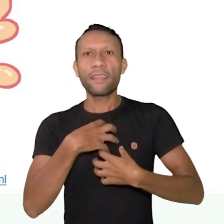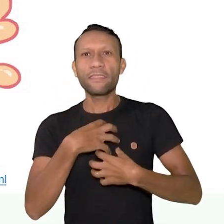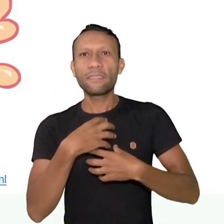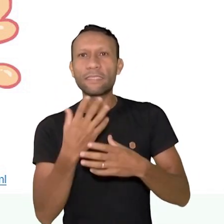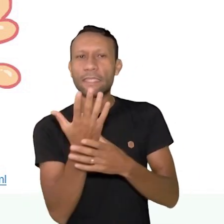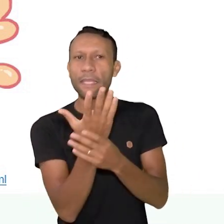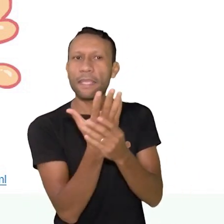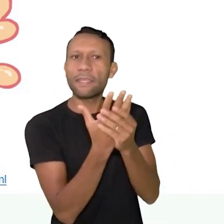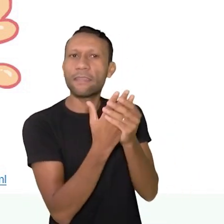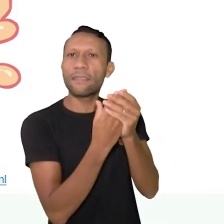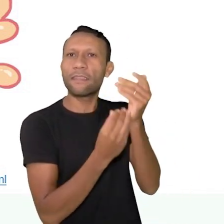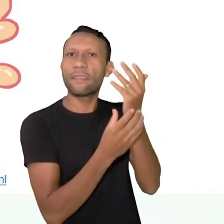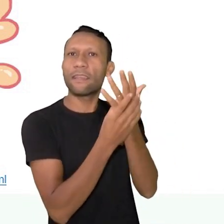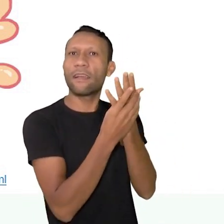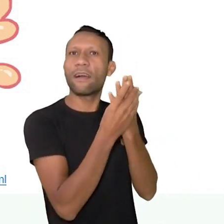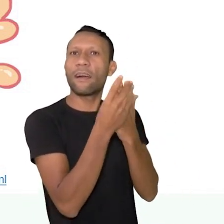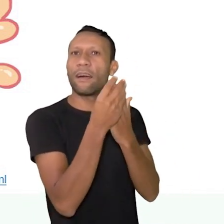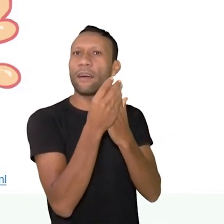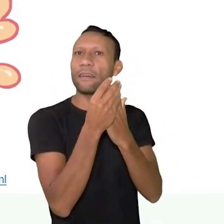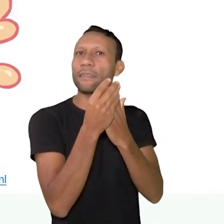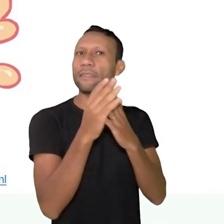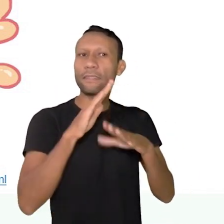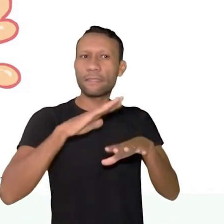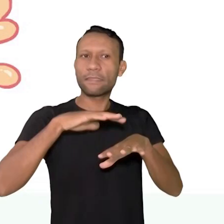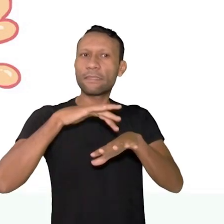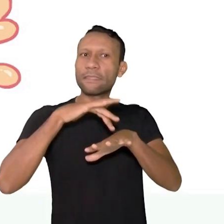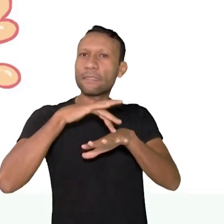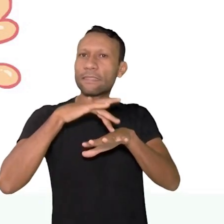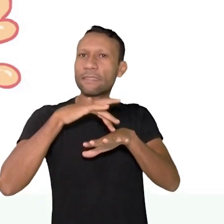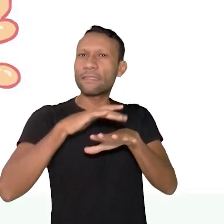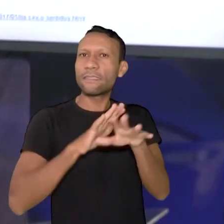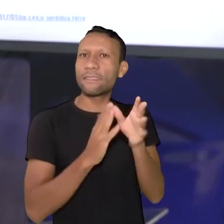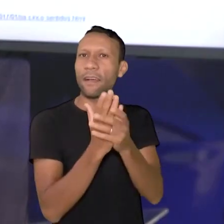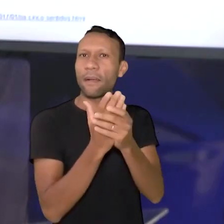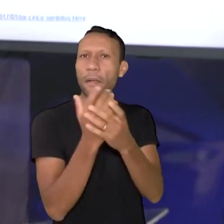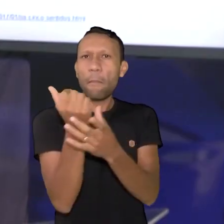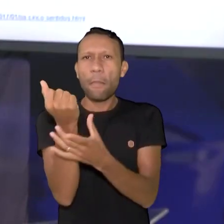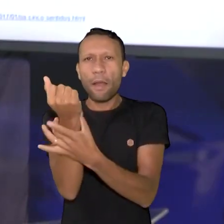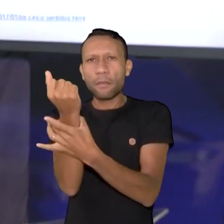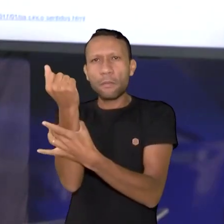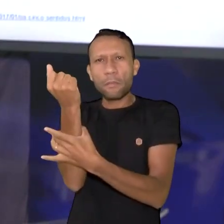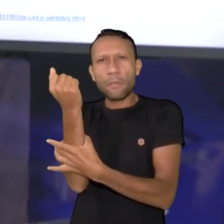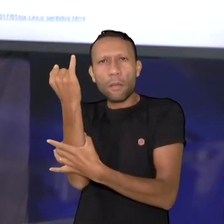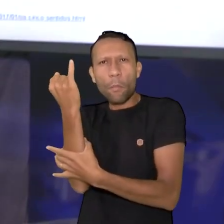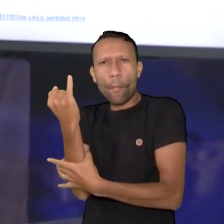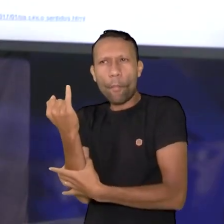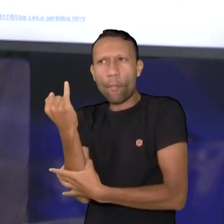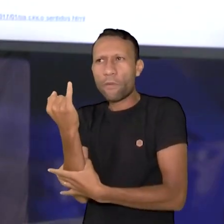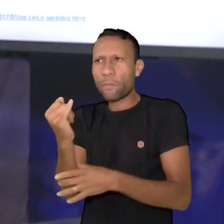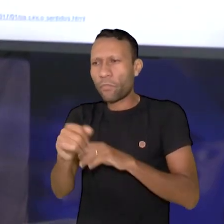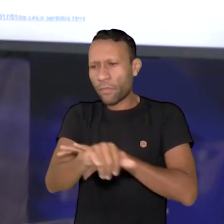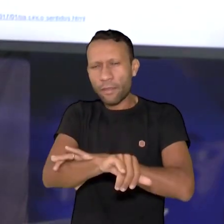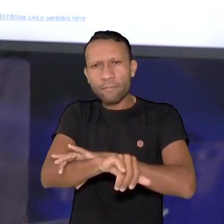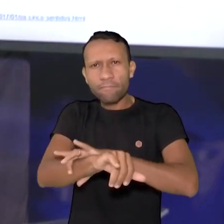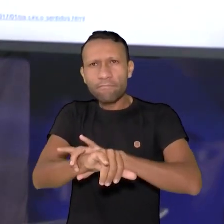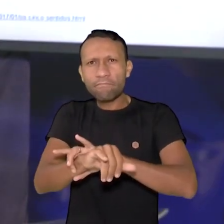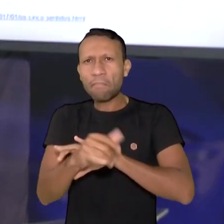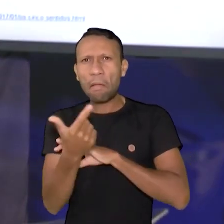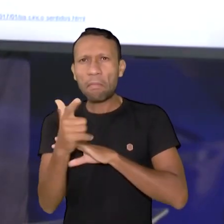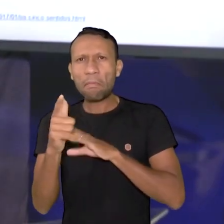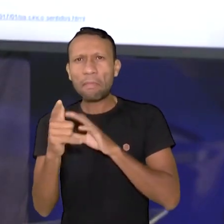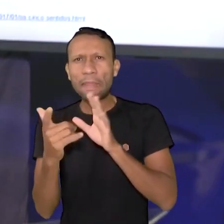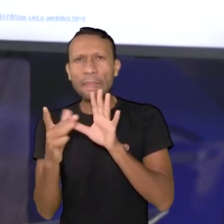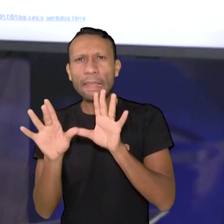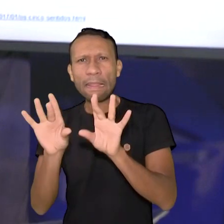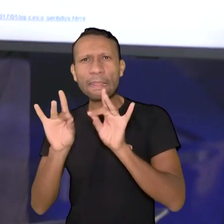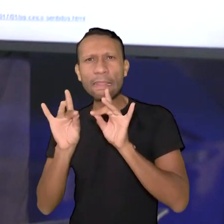muito mais do que em qualquer outro lugar do nosso corpo. Olha o braço como é fininho. Por quê? Porque eu não tenho muita sensibilidade no braço